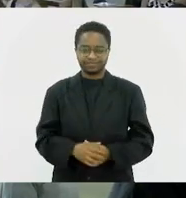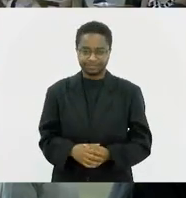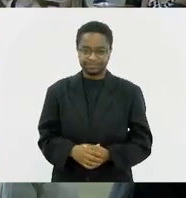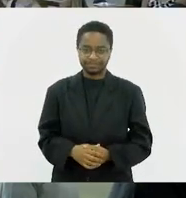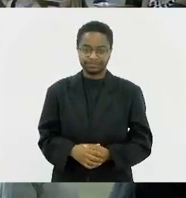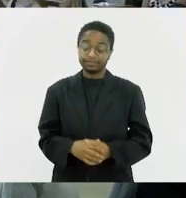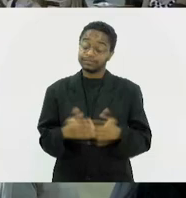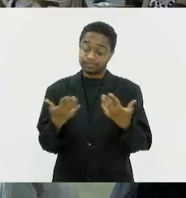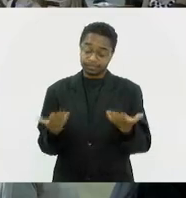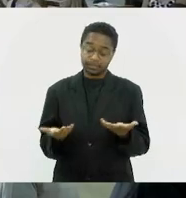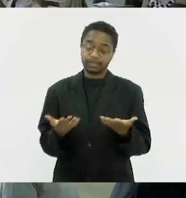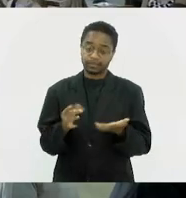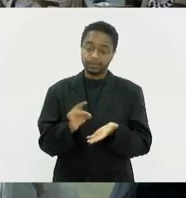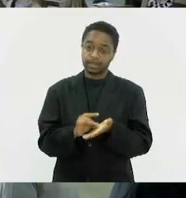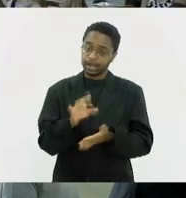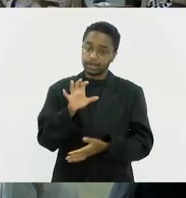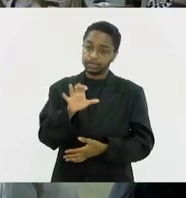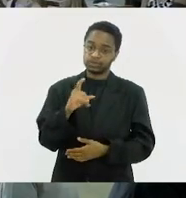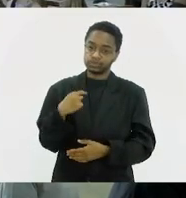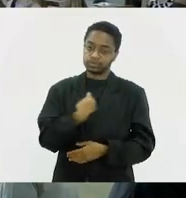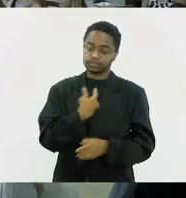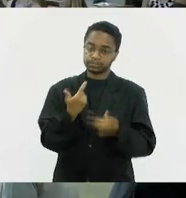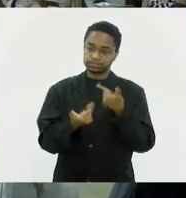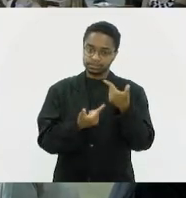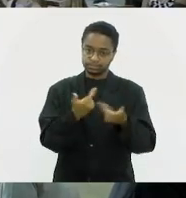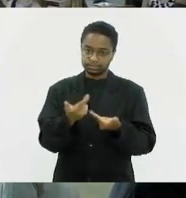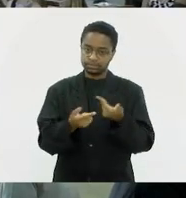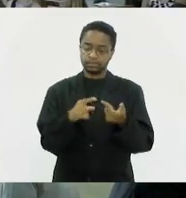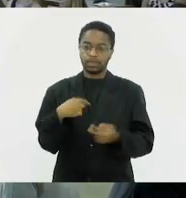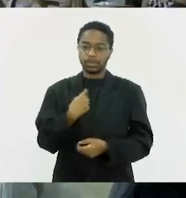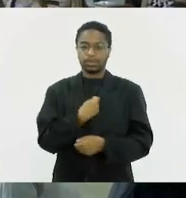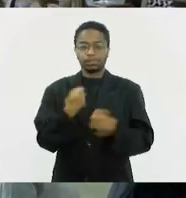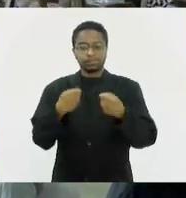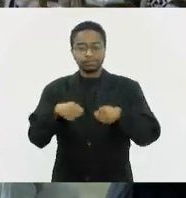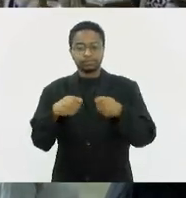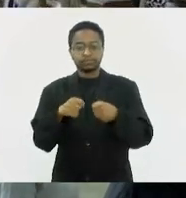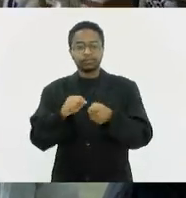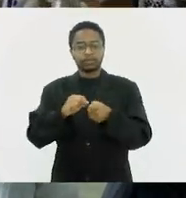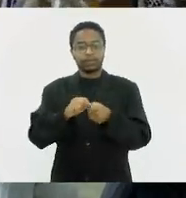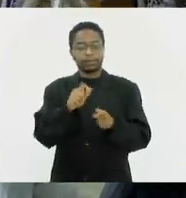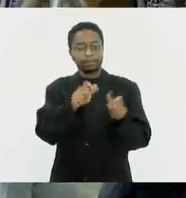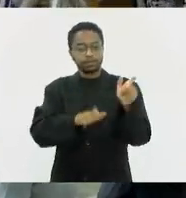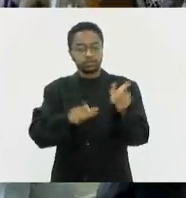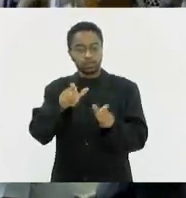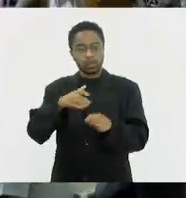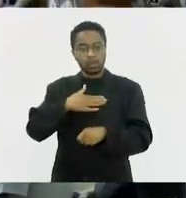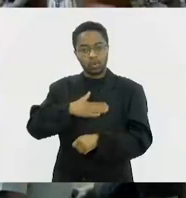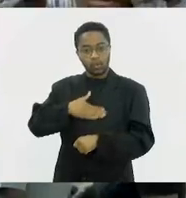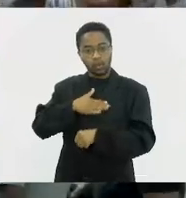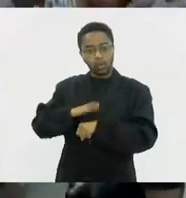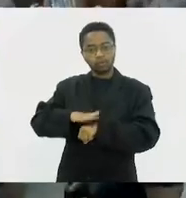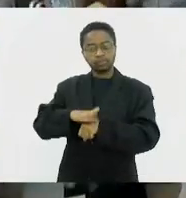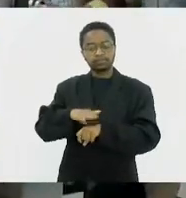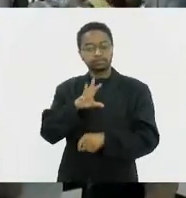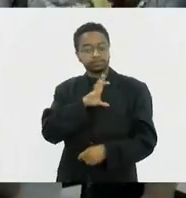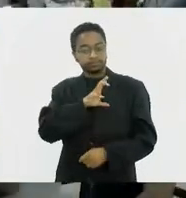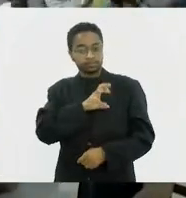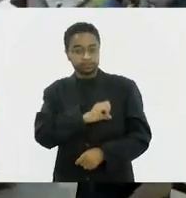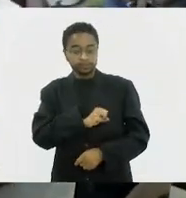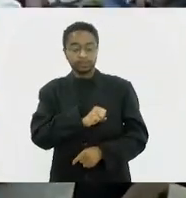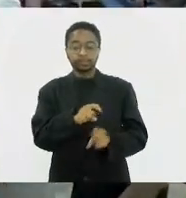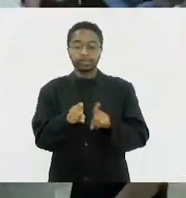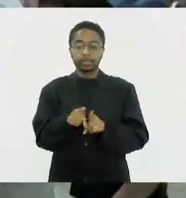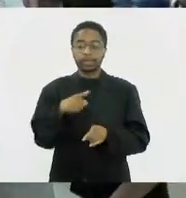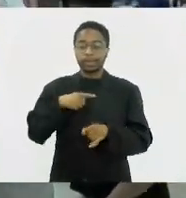Então, é isso que nós fazemos. É fazer com que as pessoas se gostem, se amem e sejam capazes